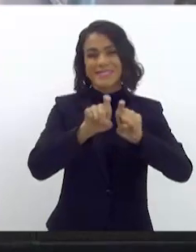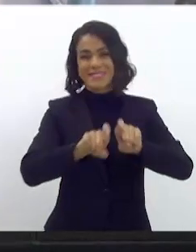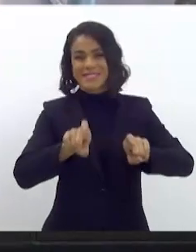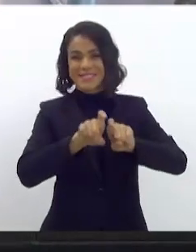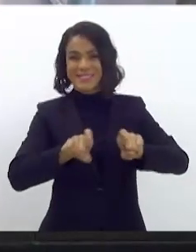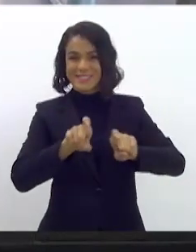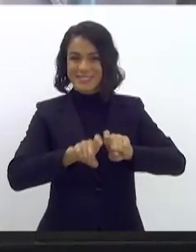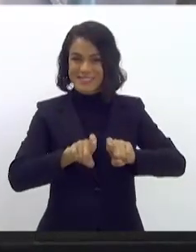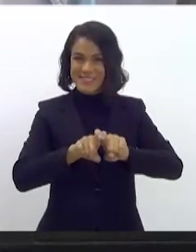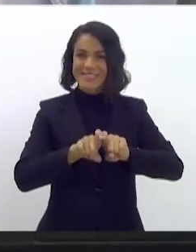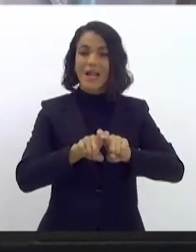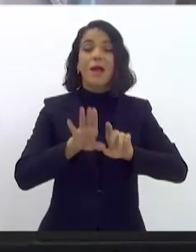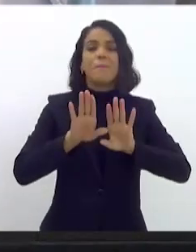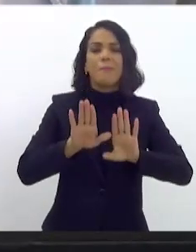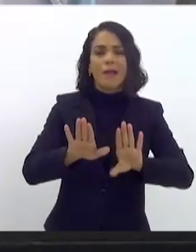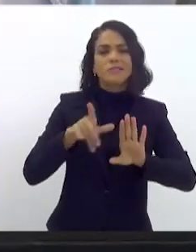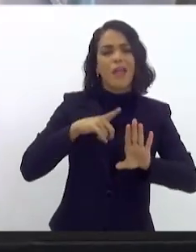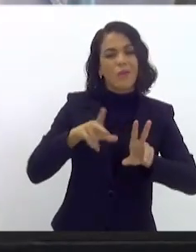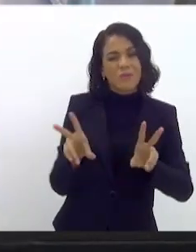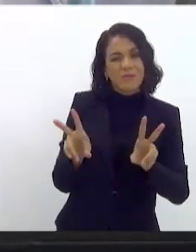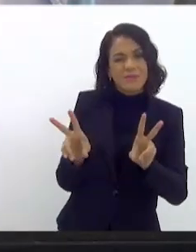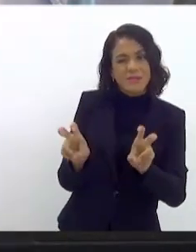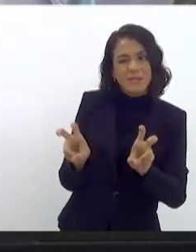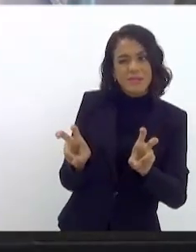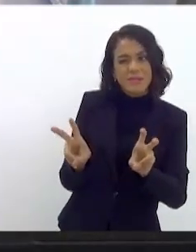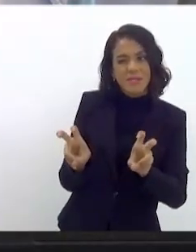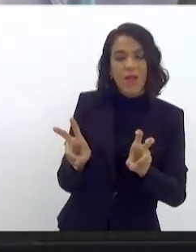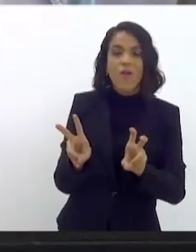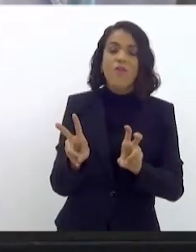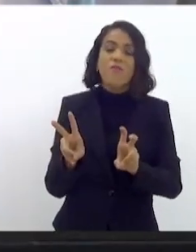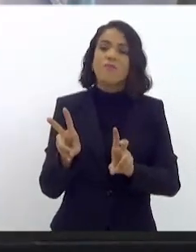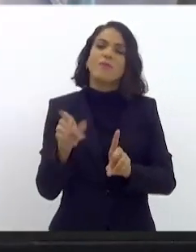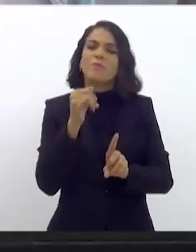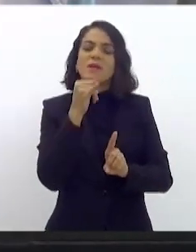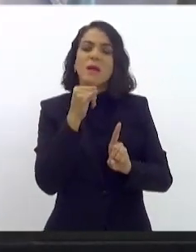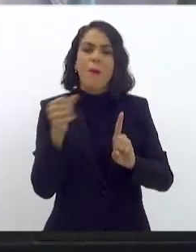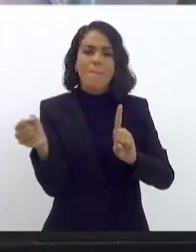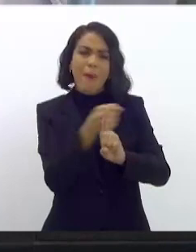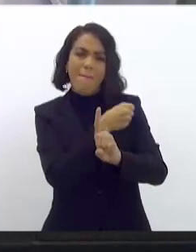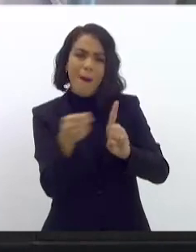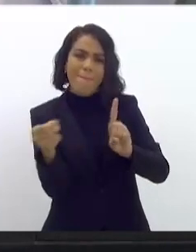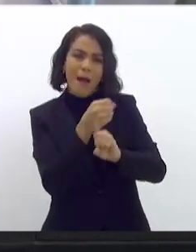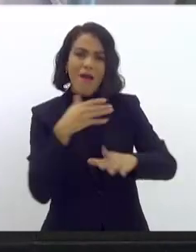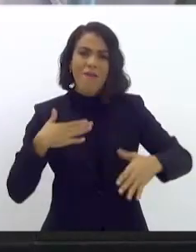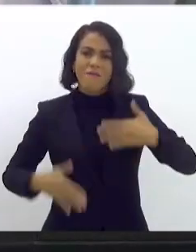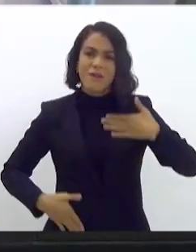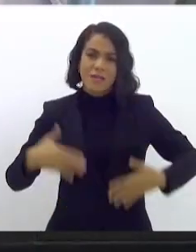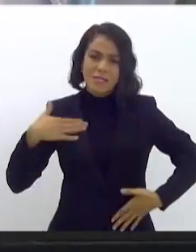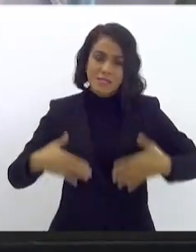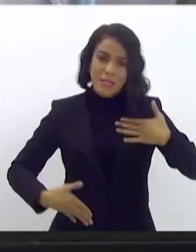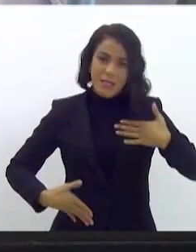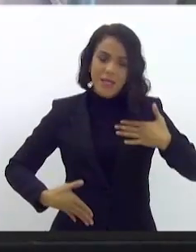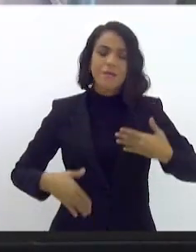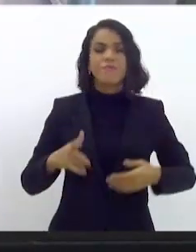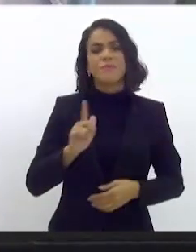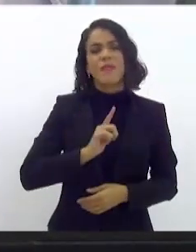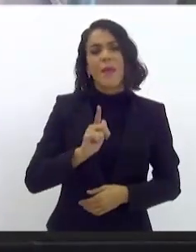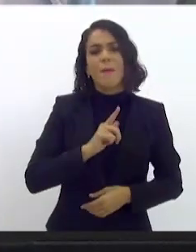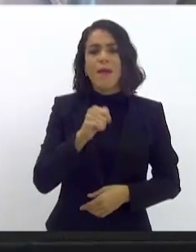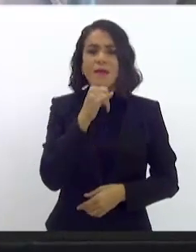tenha um subtítulo para que a gente possa, quando tiver lá violência física contra a mulher, tenha lá, por exemplo,